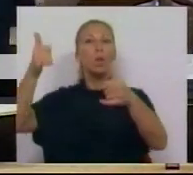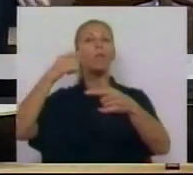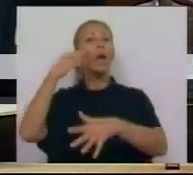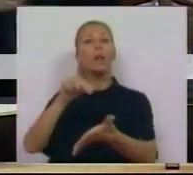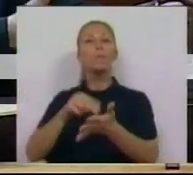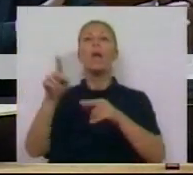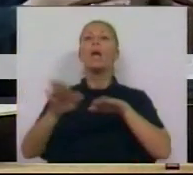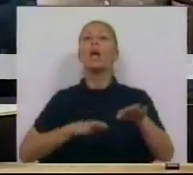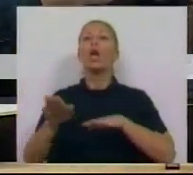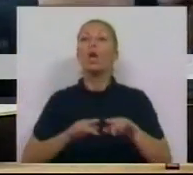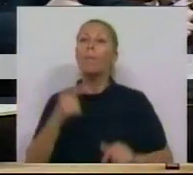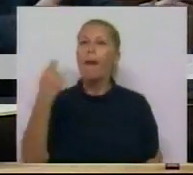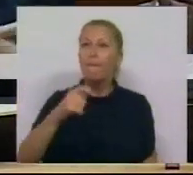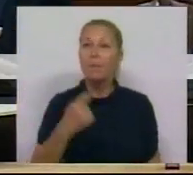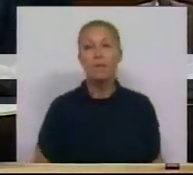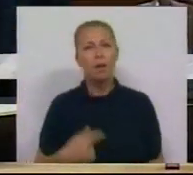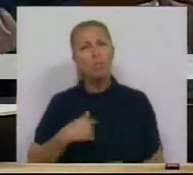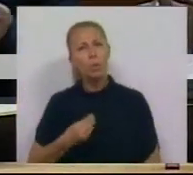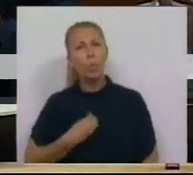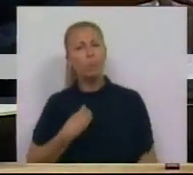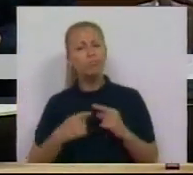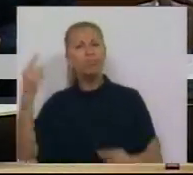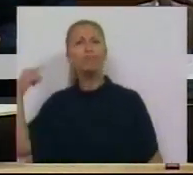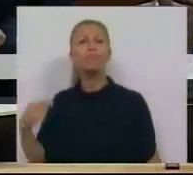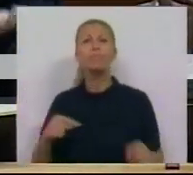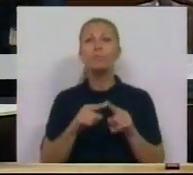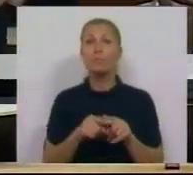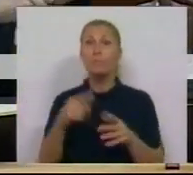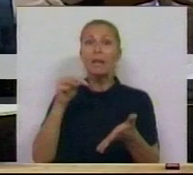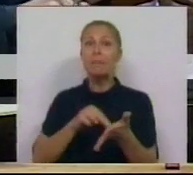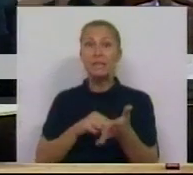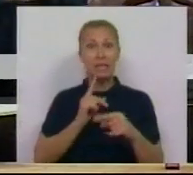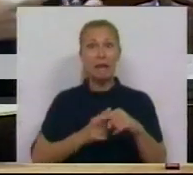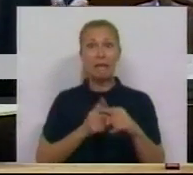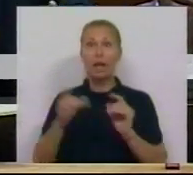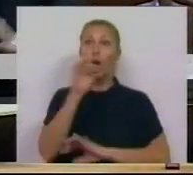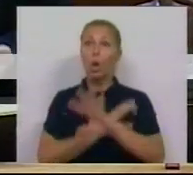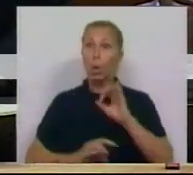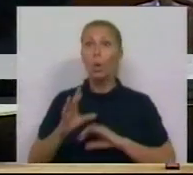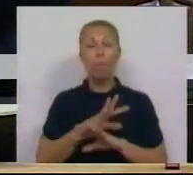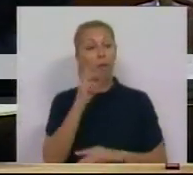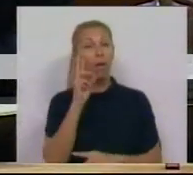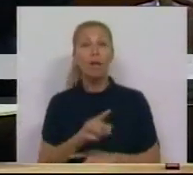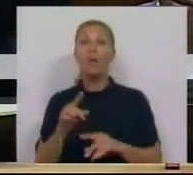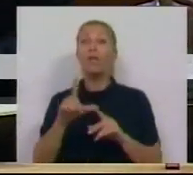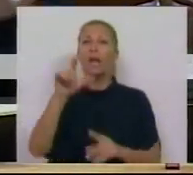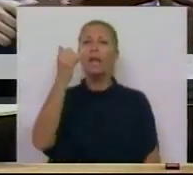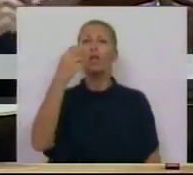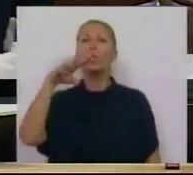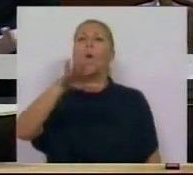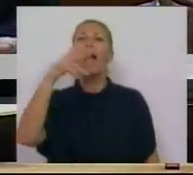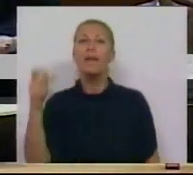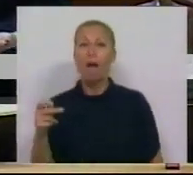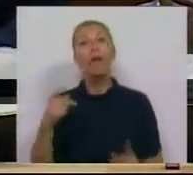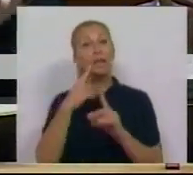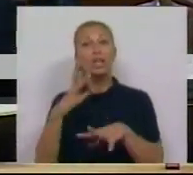fui ao trabalho e ver as prioridades da presidência grega da União Europeia, crescimento e emprego. E fui ver também da presidência lituânia da União Europeia,